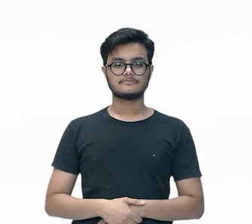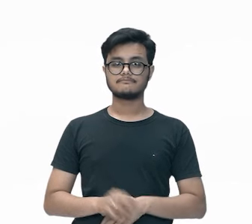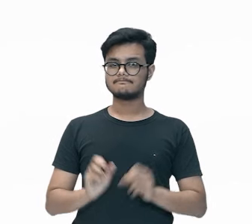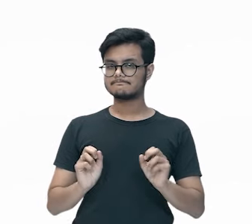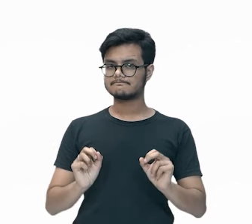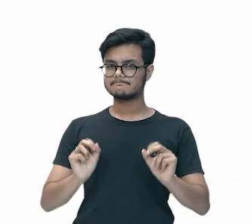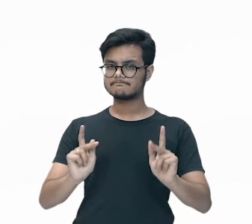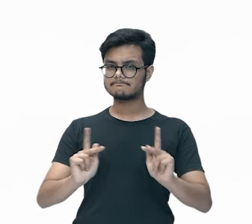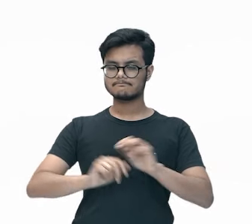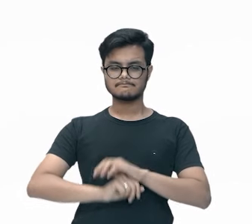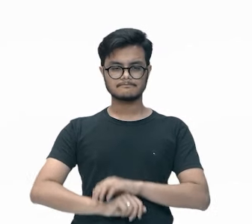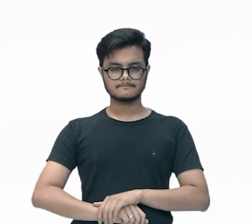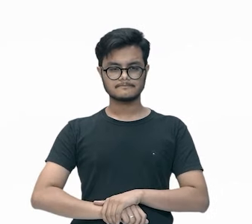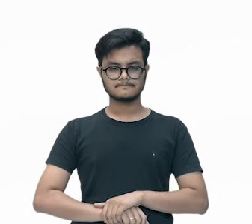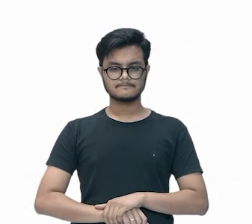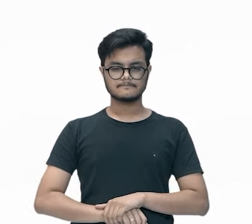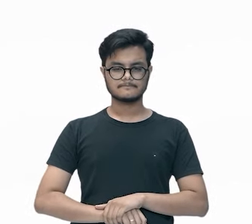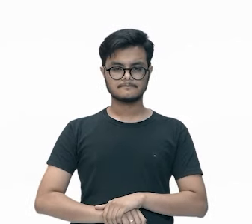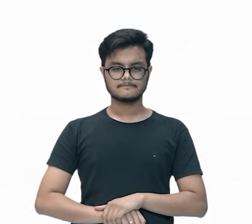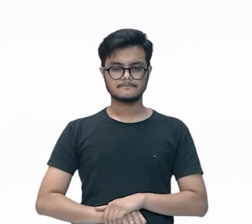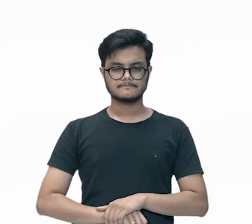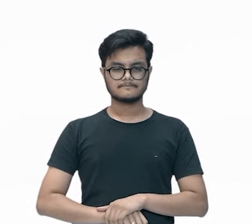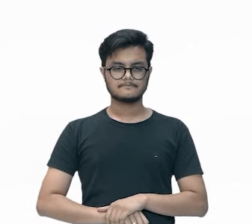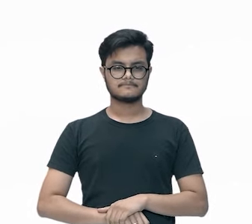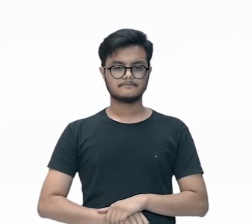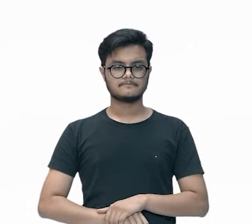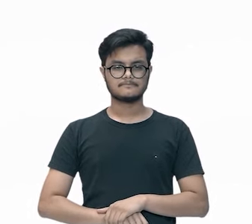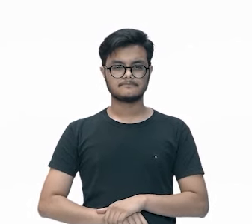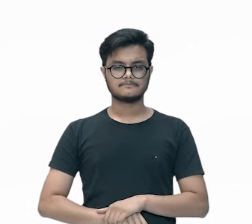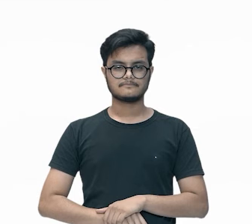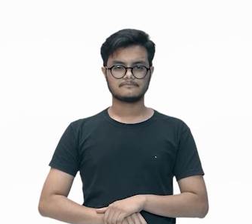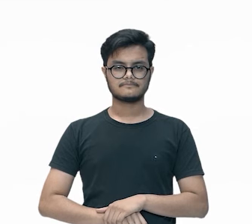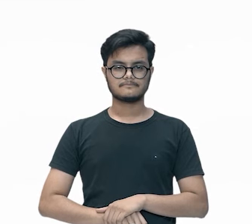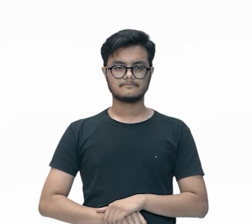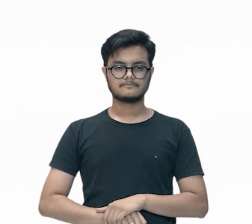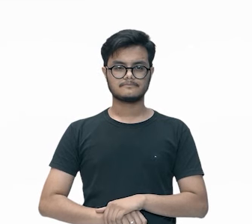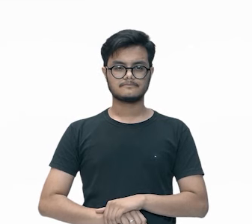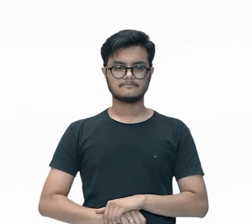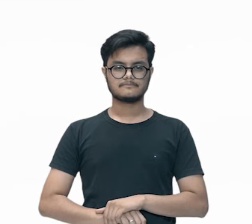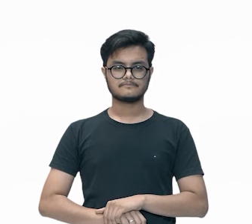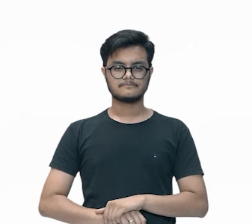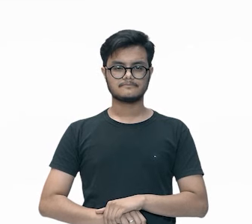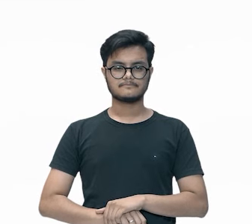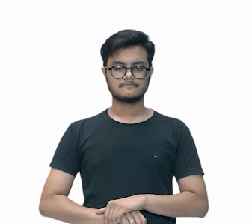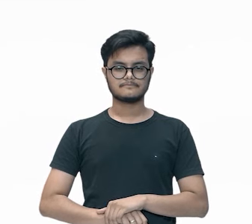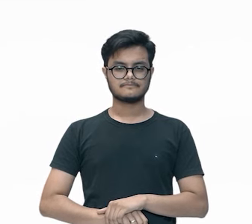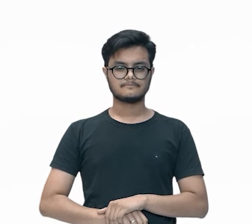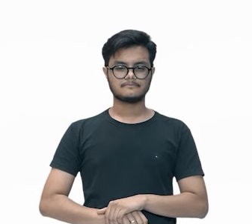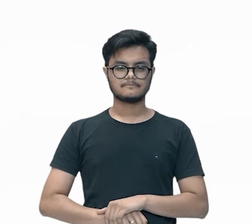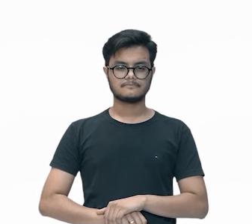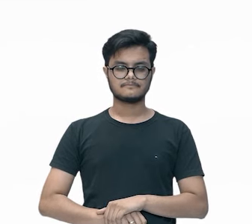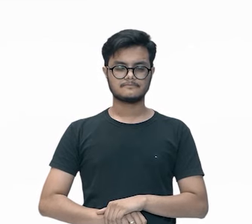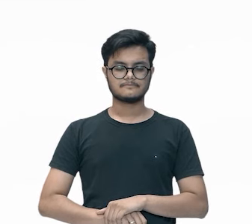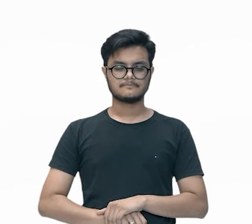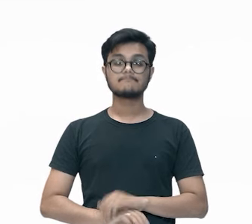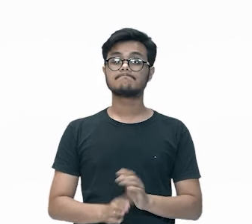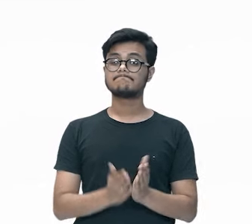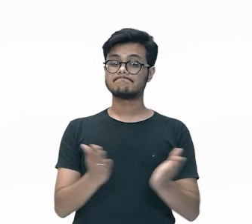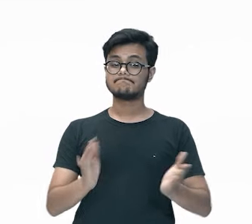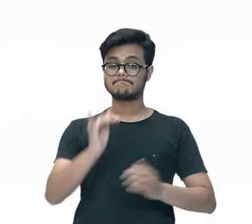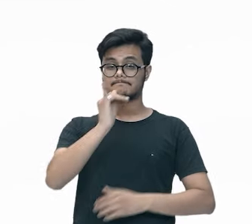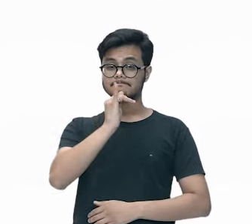bem? Alcano, an, alceno, em. Tá bom? Bom, aí nós temos também mais exemplos,